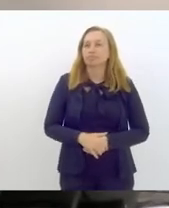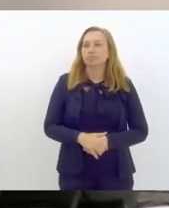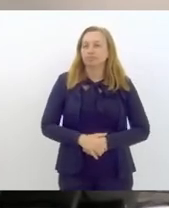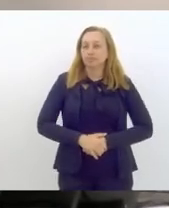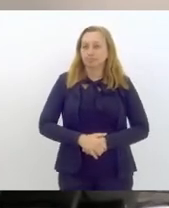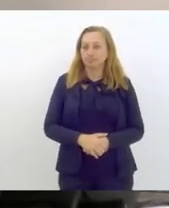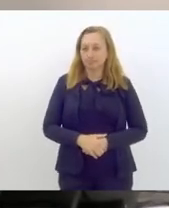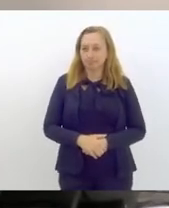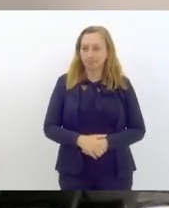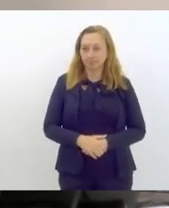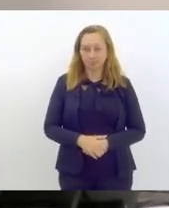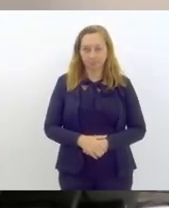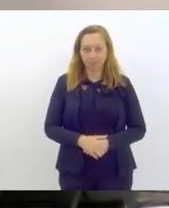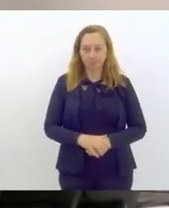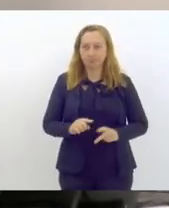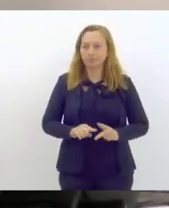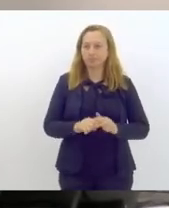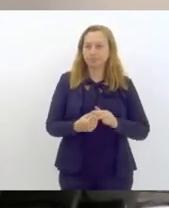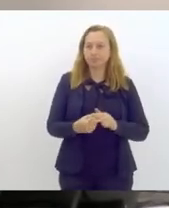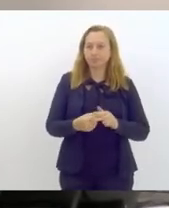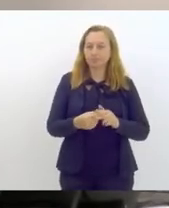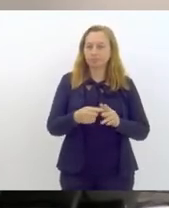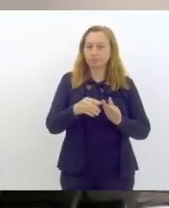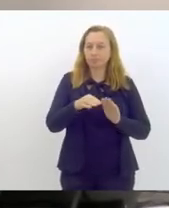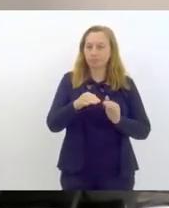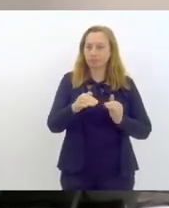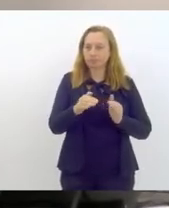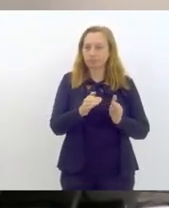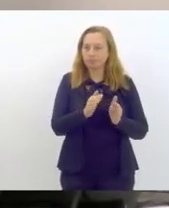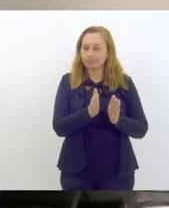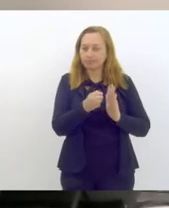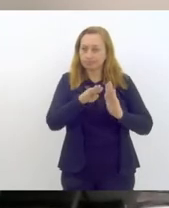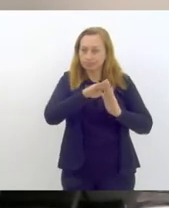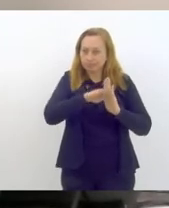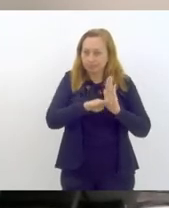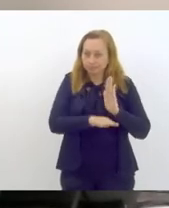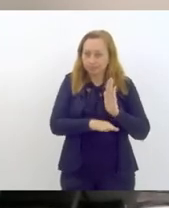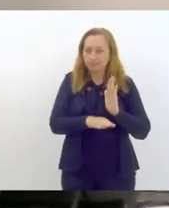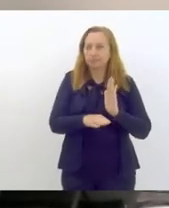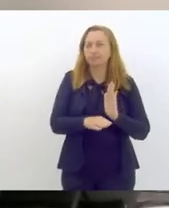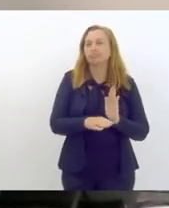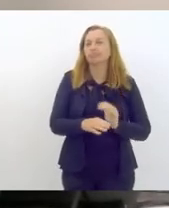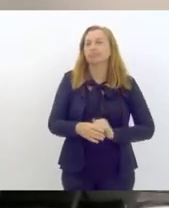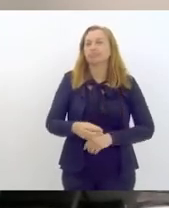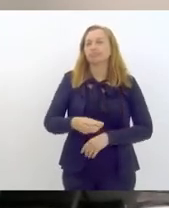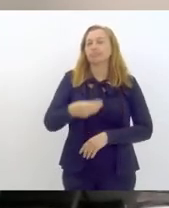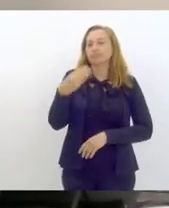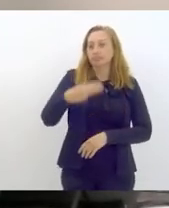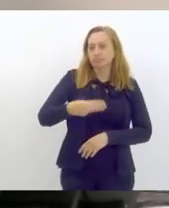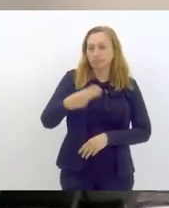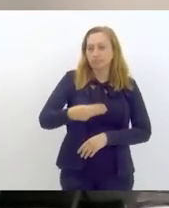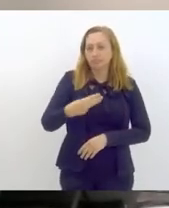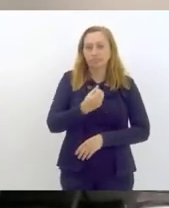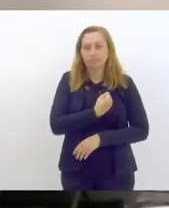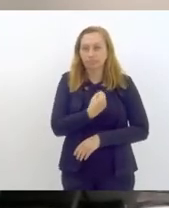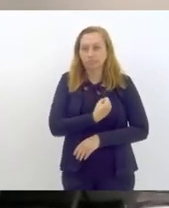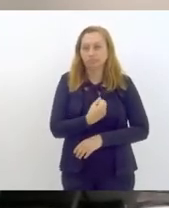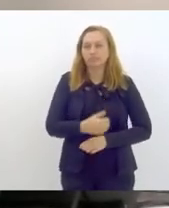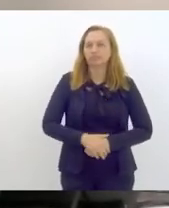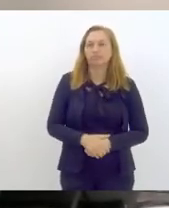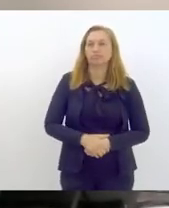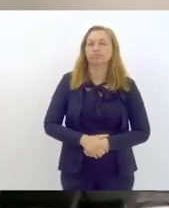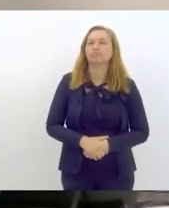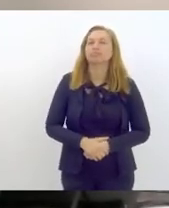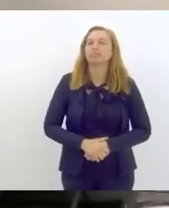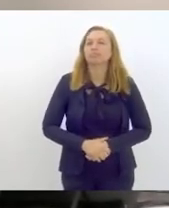poder alterar a ordem e a gente passar para a ideia legislativa número 3, terceira da pauta, que é a